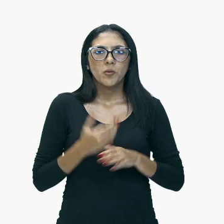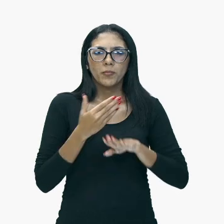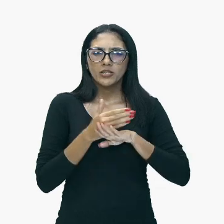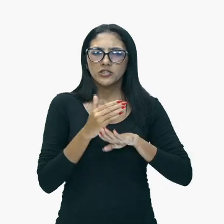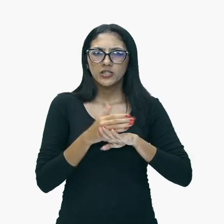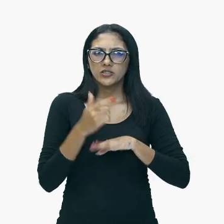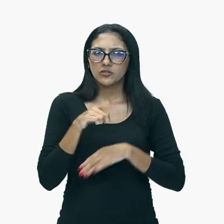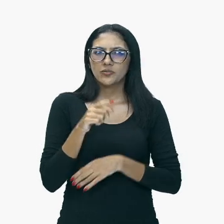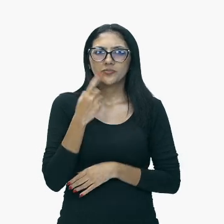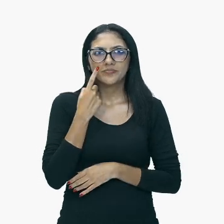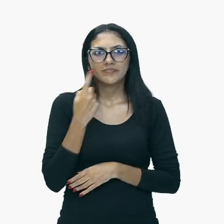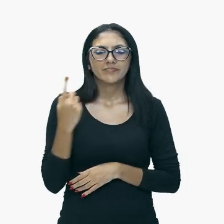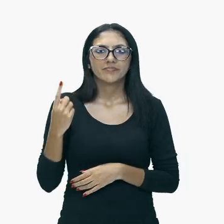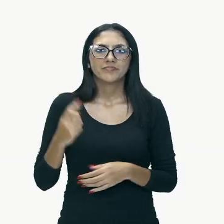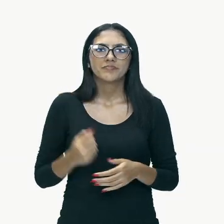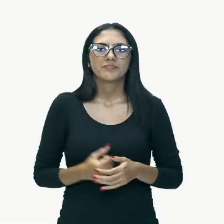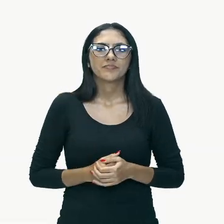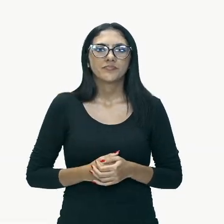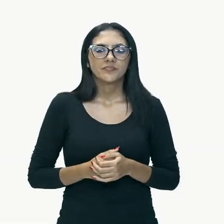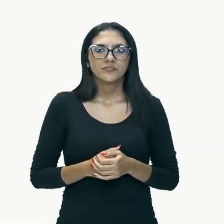olhada.